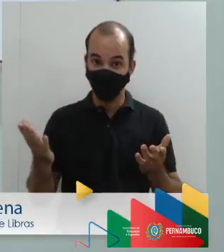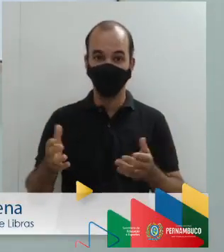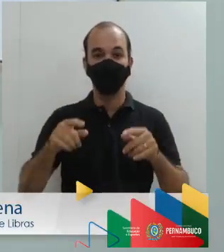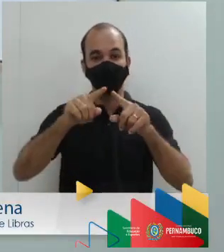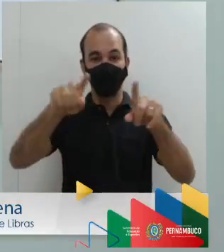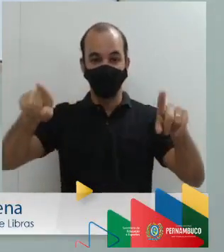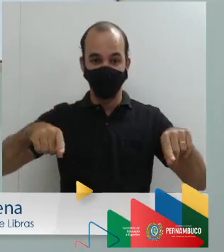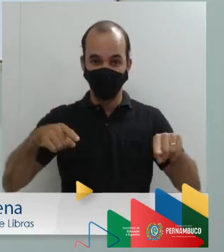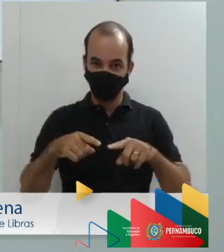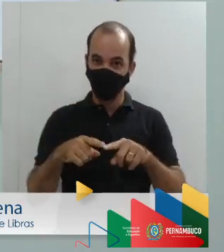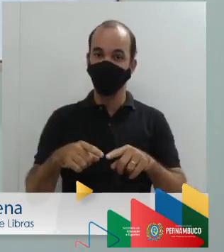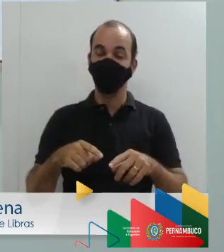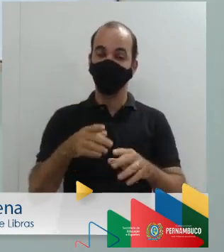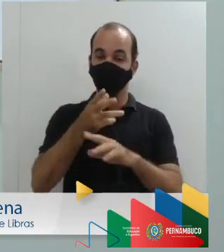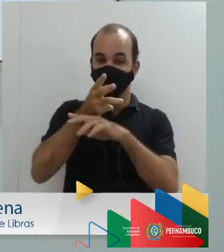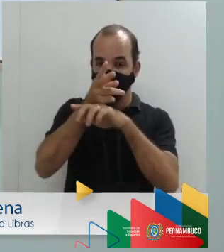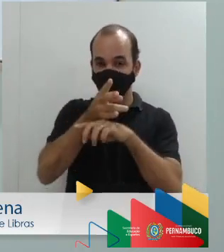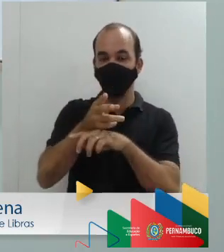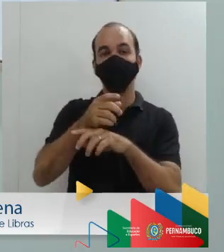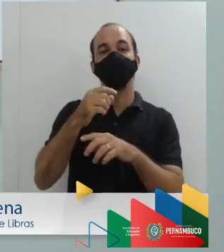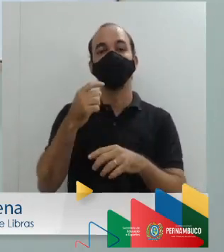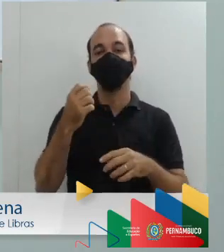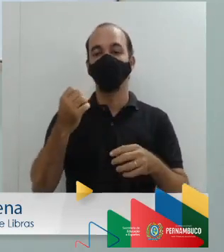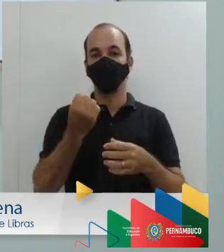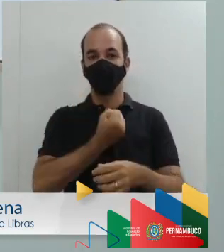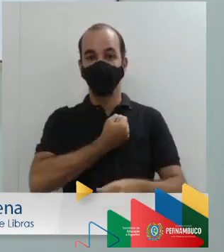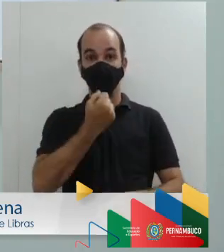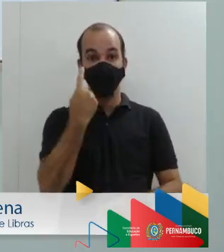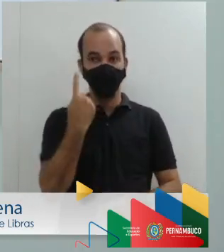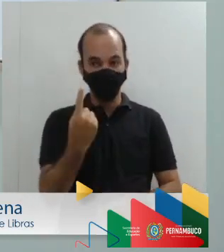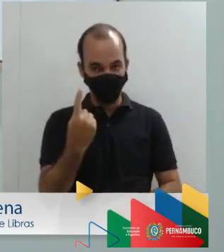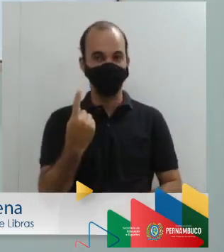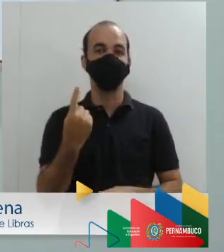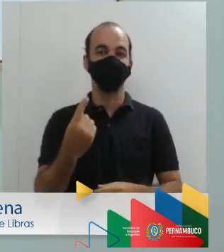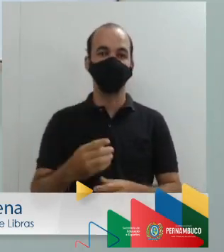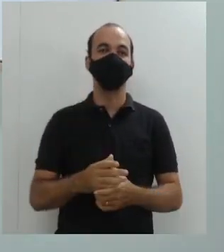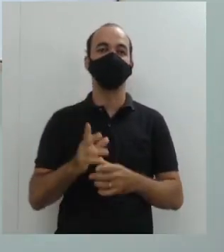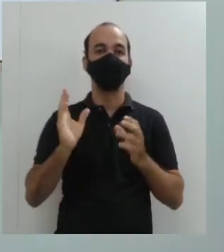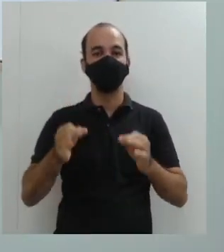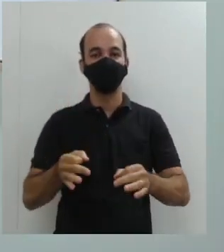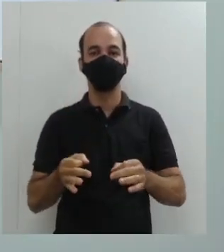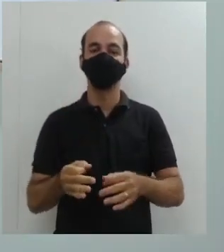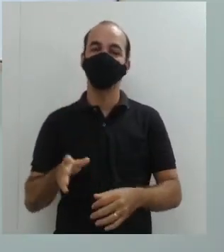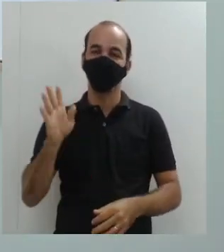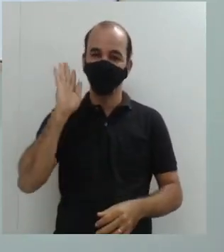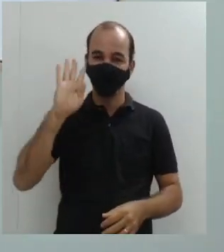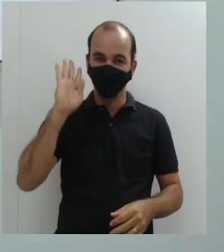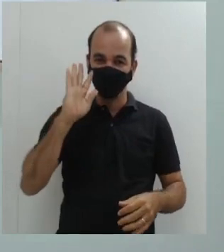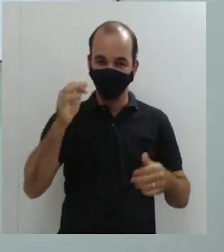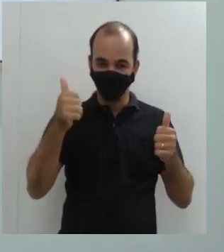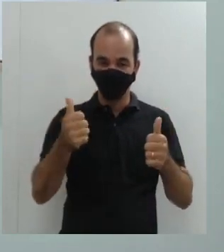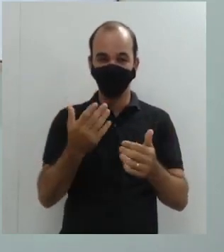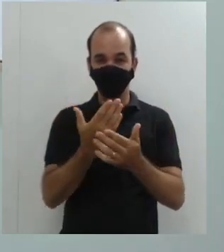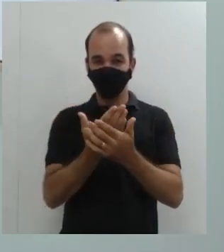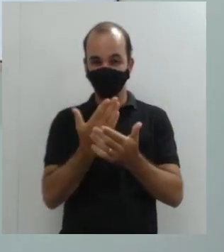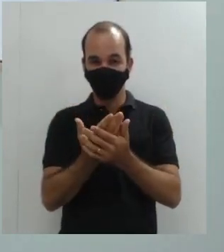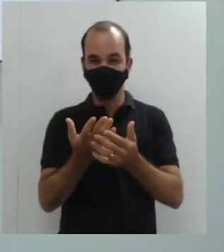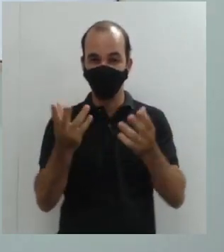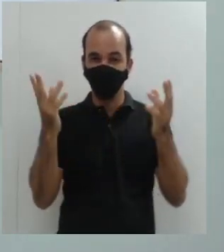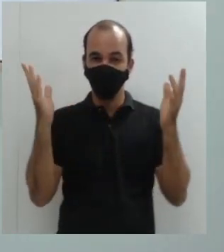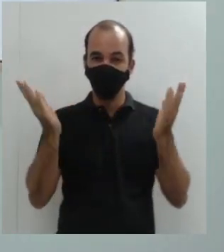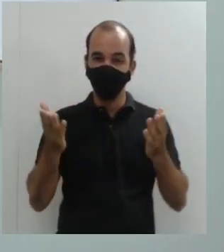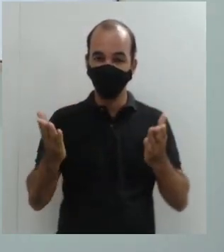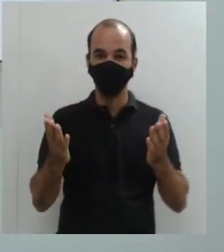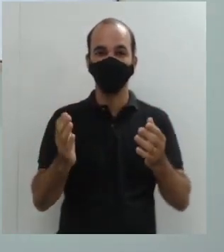que legal, que alegria estar de volta aqui nesse estúdio para trazer a aula de hoje para você, galera. Vocês que estão